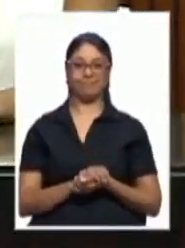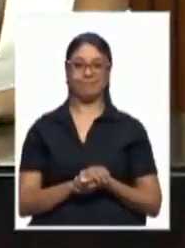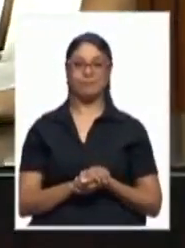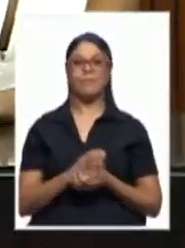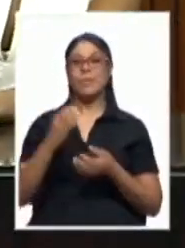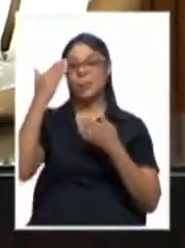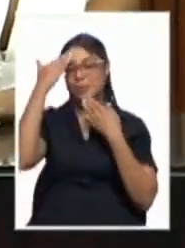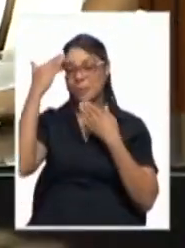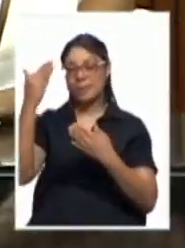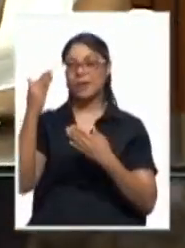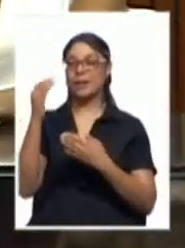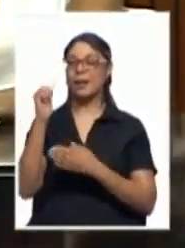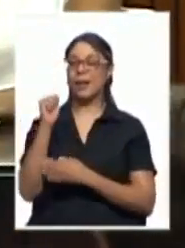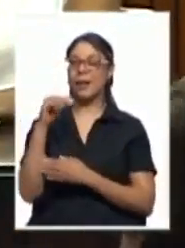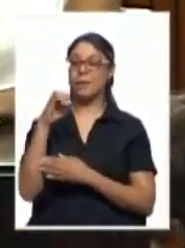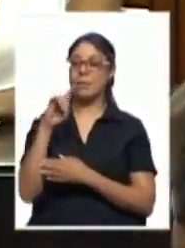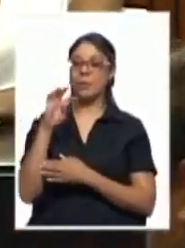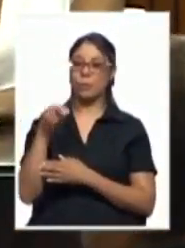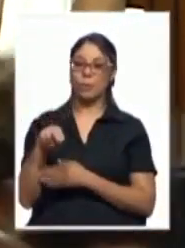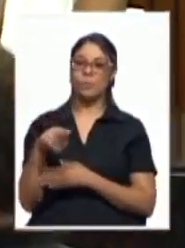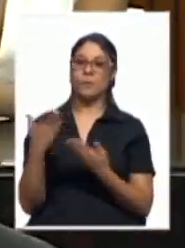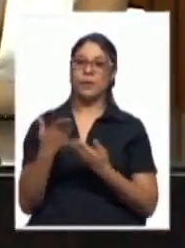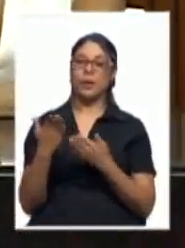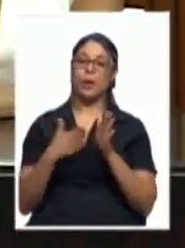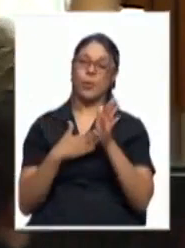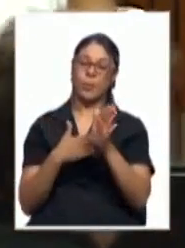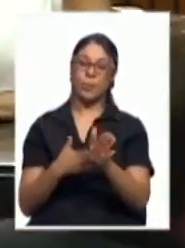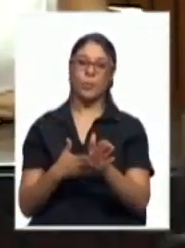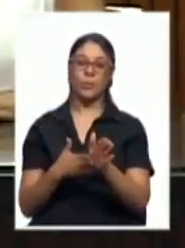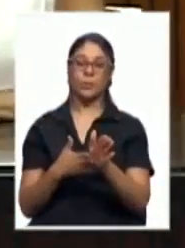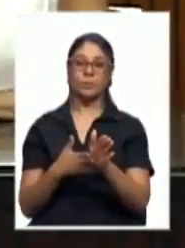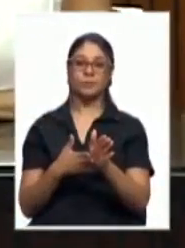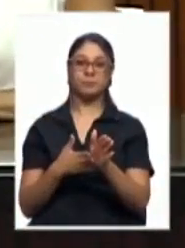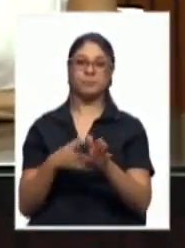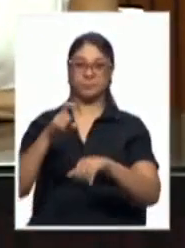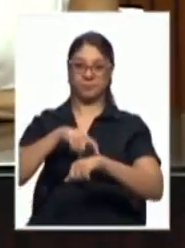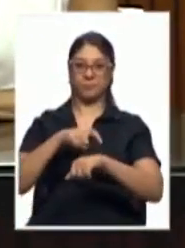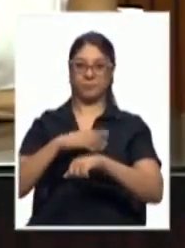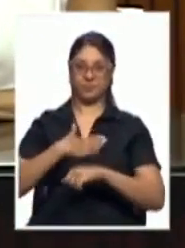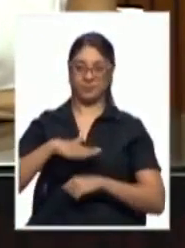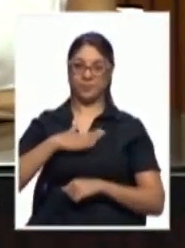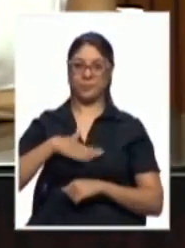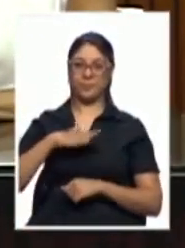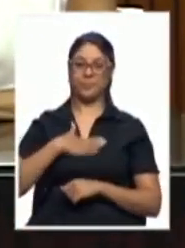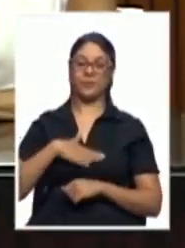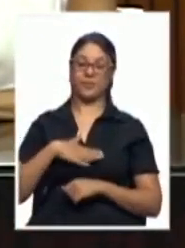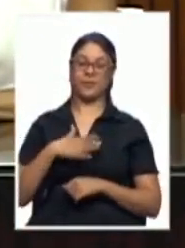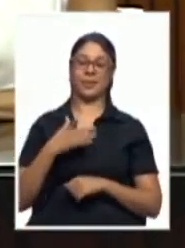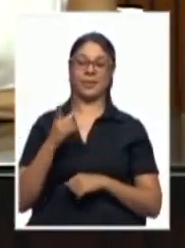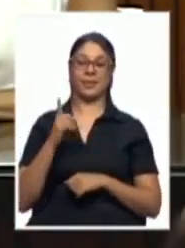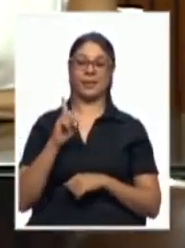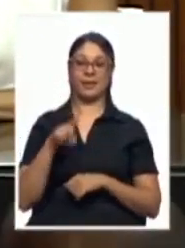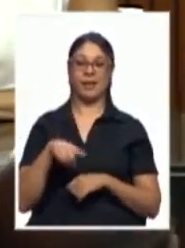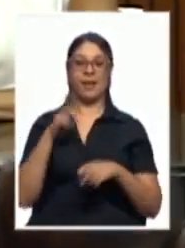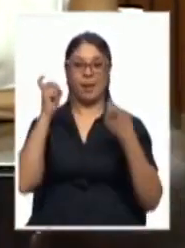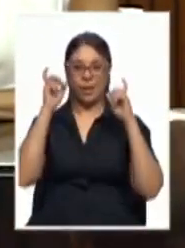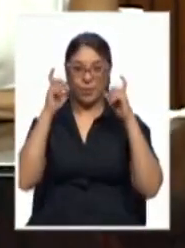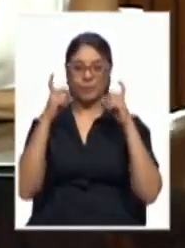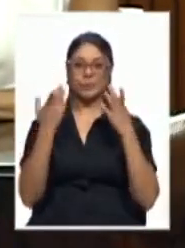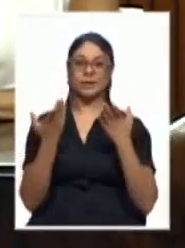Obrigada, Milton. A gente está acompanhando aqui o intervalo da reunião preparatória que